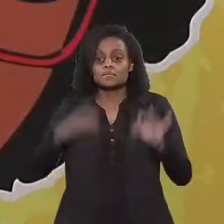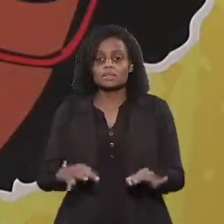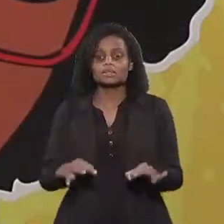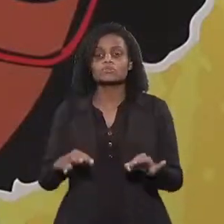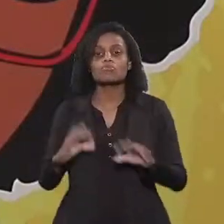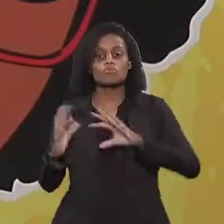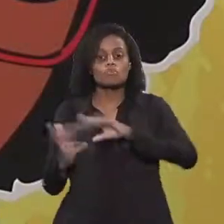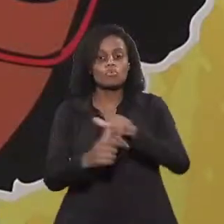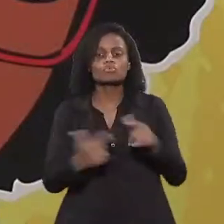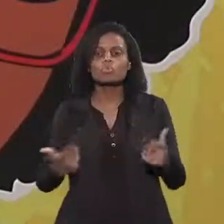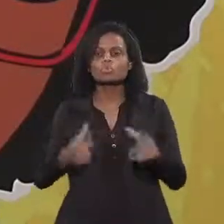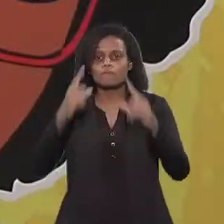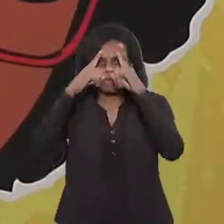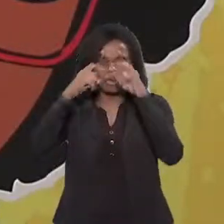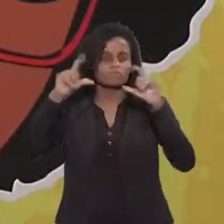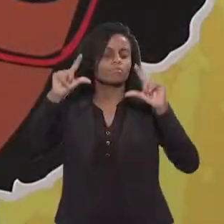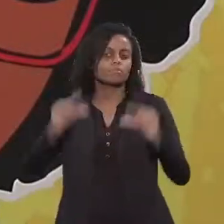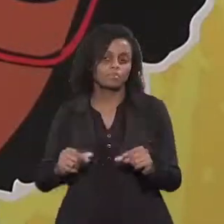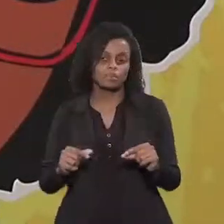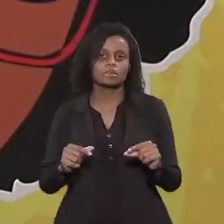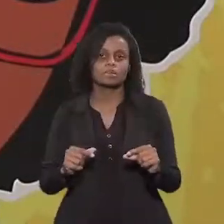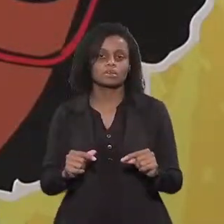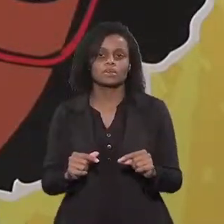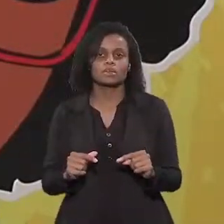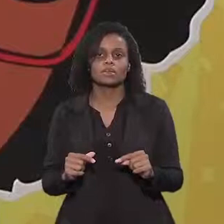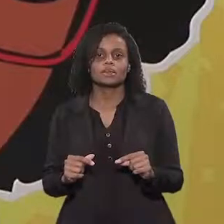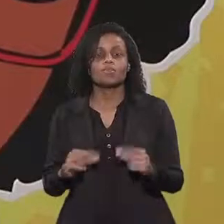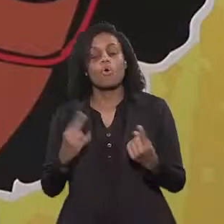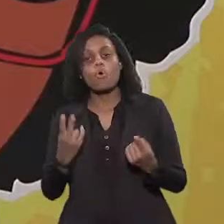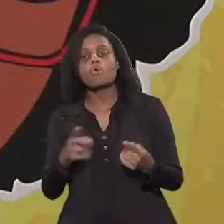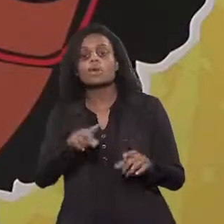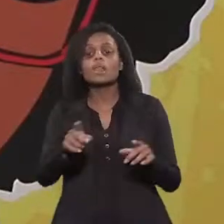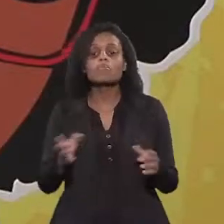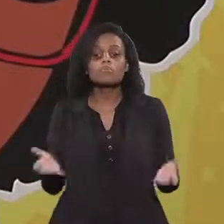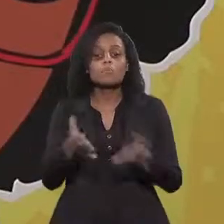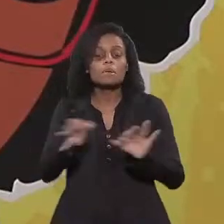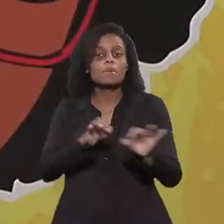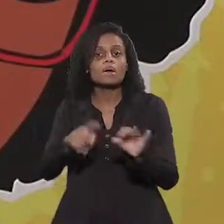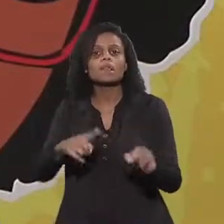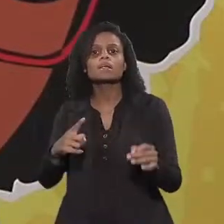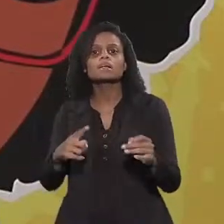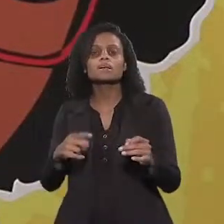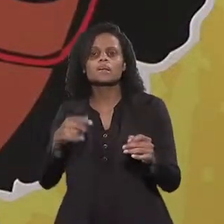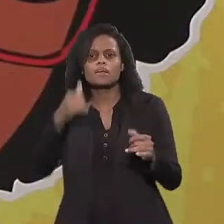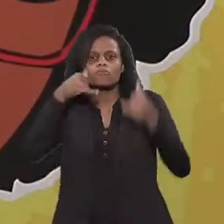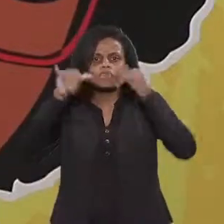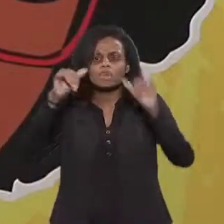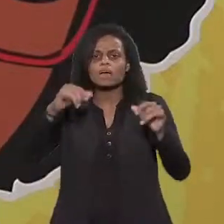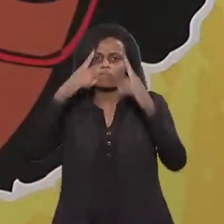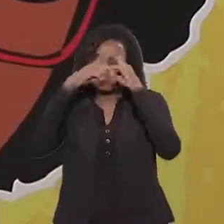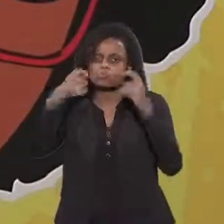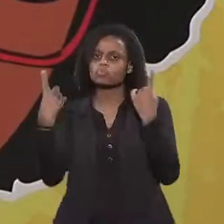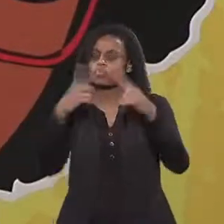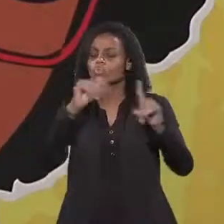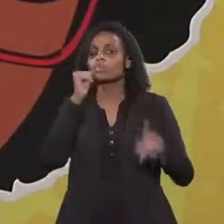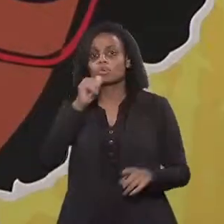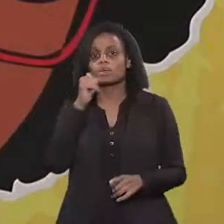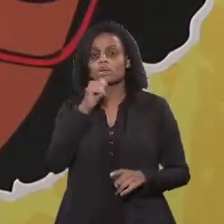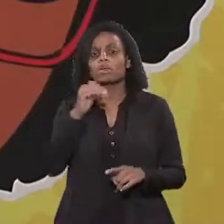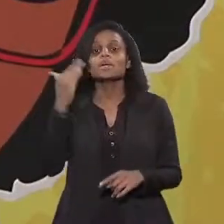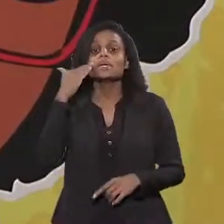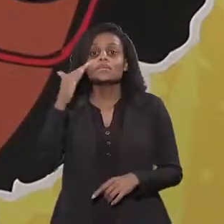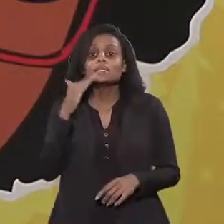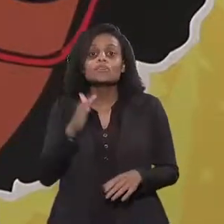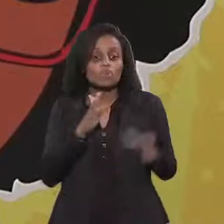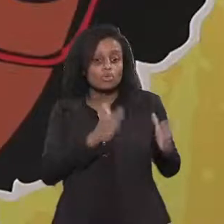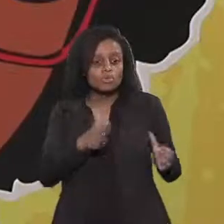precisa garantir um mundo para elas com menos violência, ou que se proponha a combater essa violência contra a mulher, entendendo que isso é